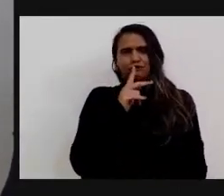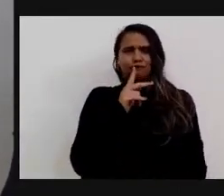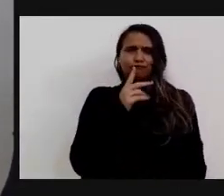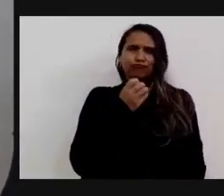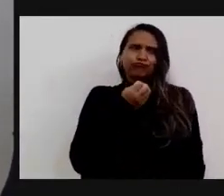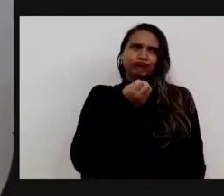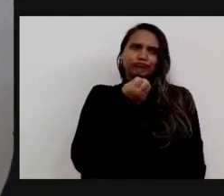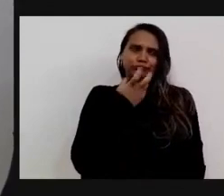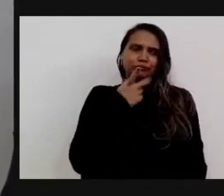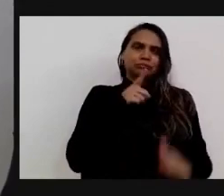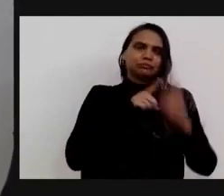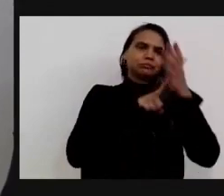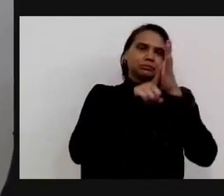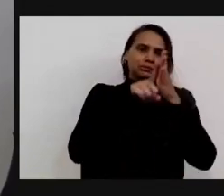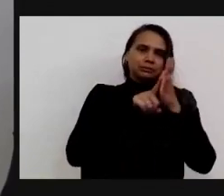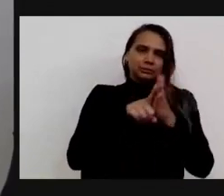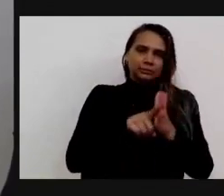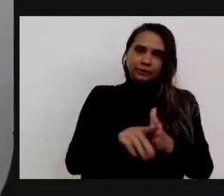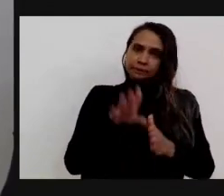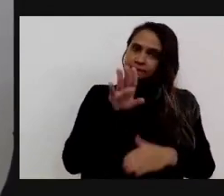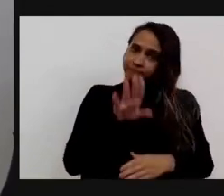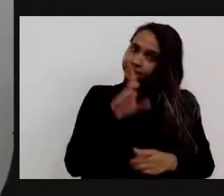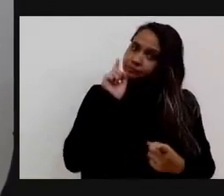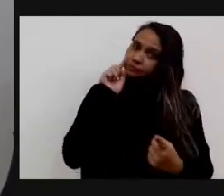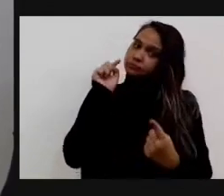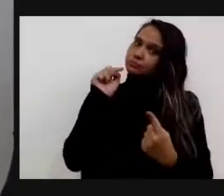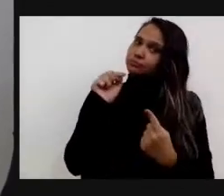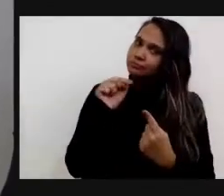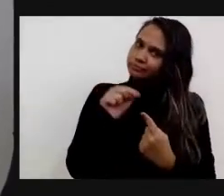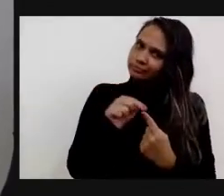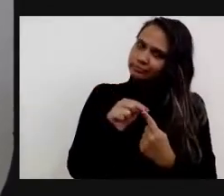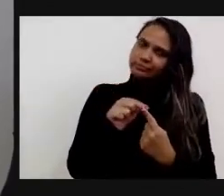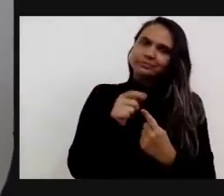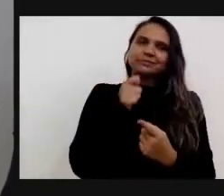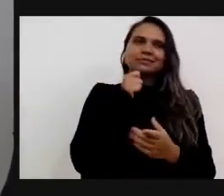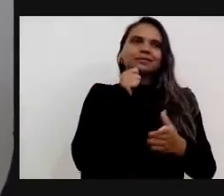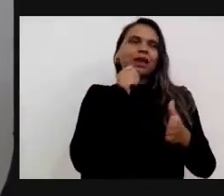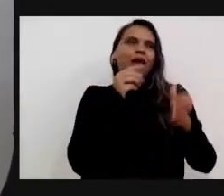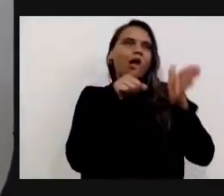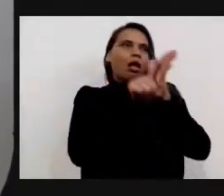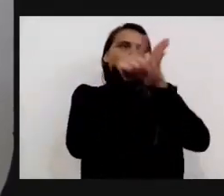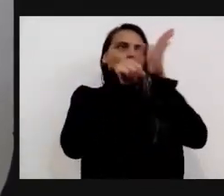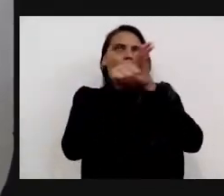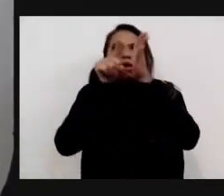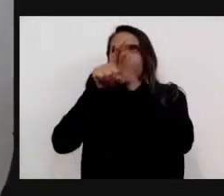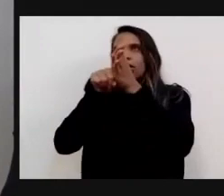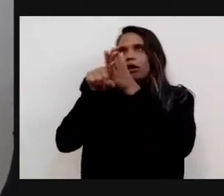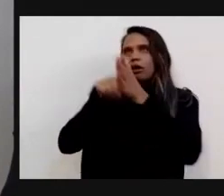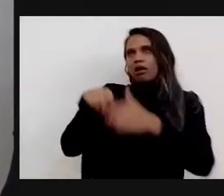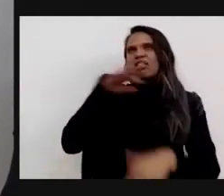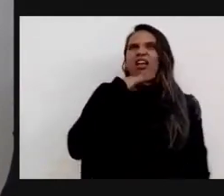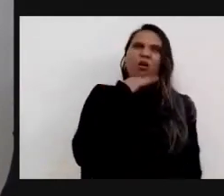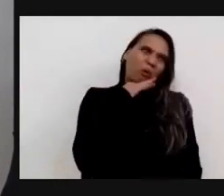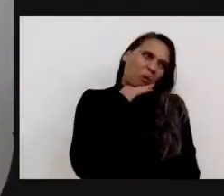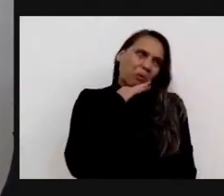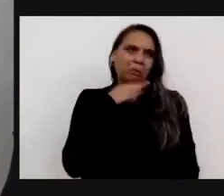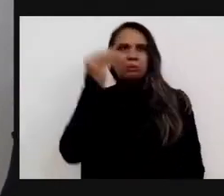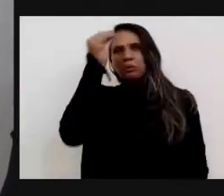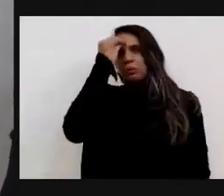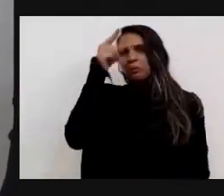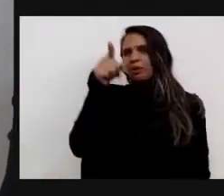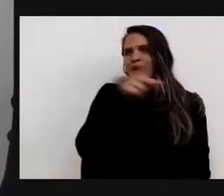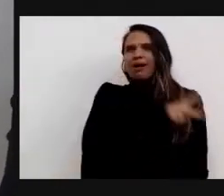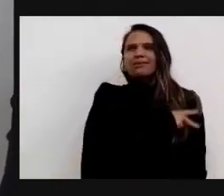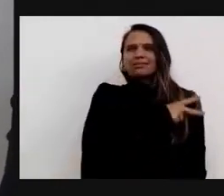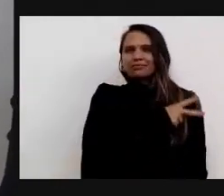a pena demais fazer as pesquisas mas com essa intencionalidade ficar rodando pesquisa de clima só para dizer olha o clima tá ruim a culpa é